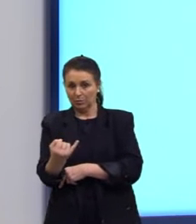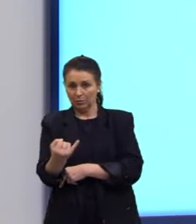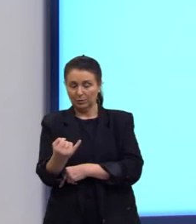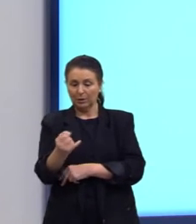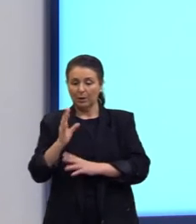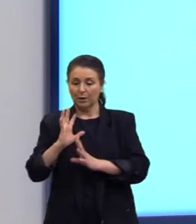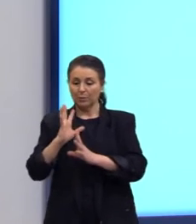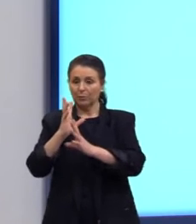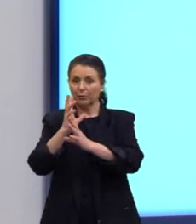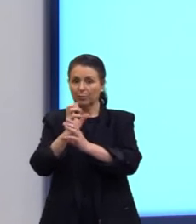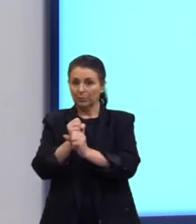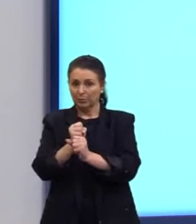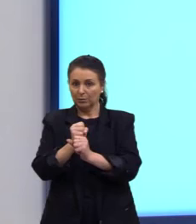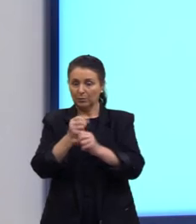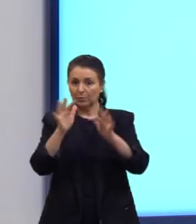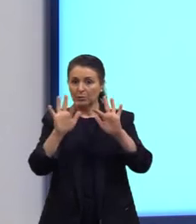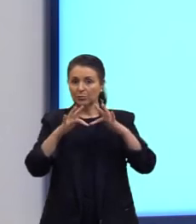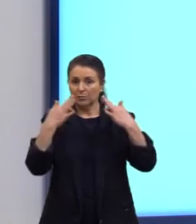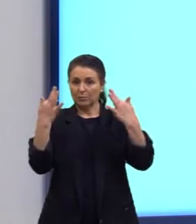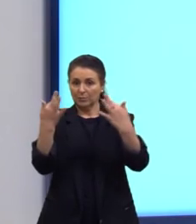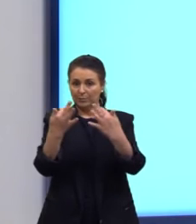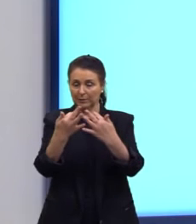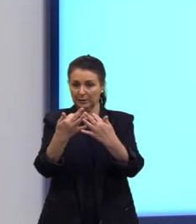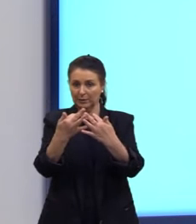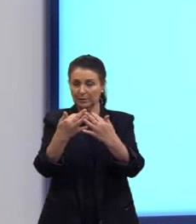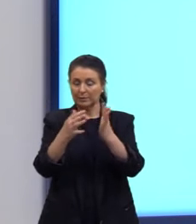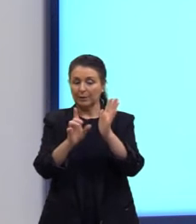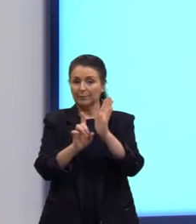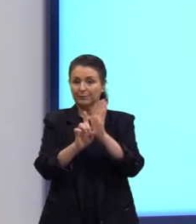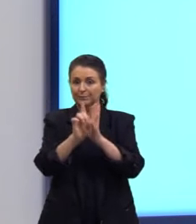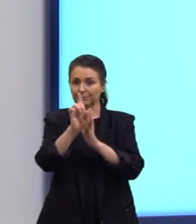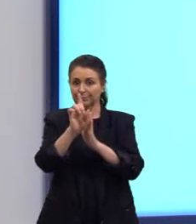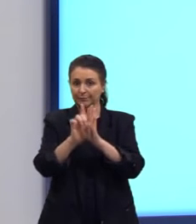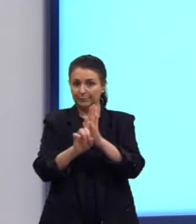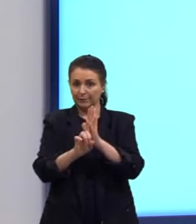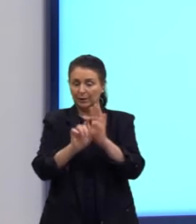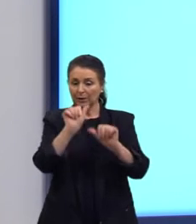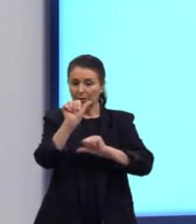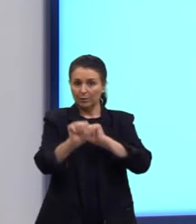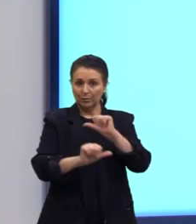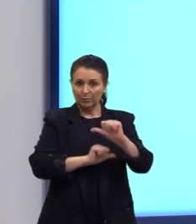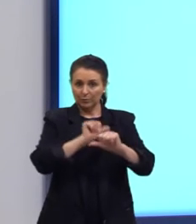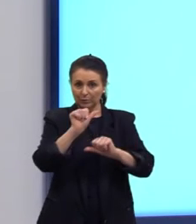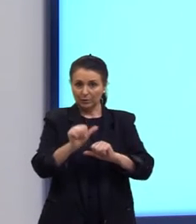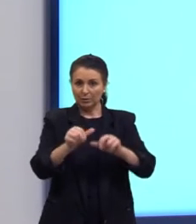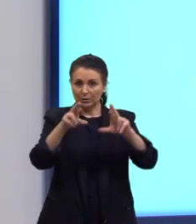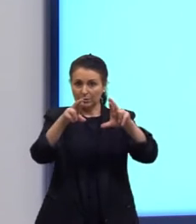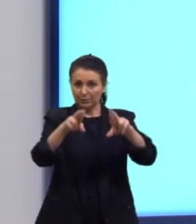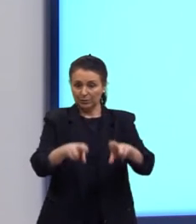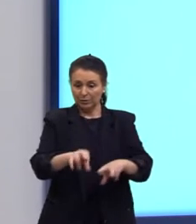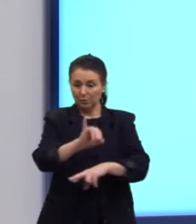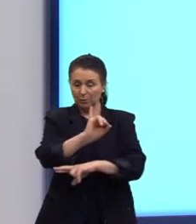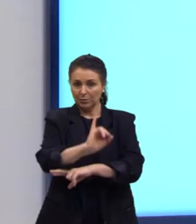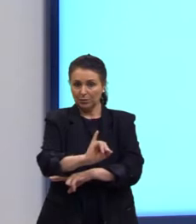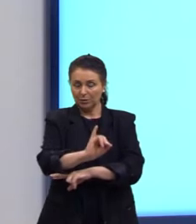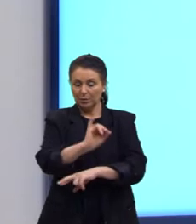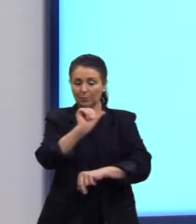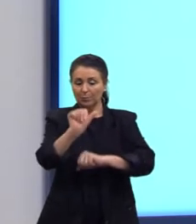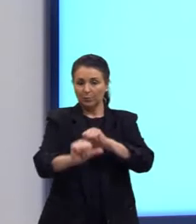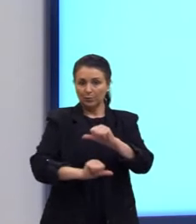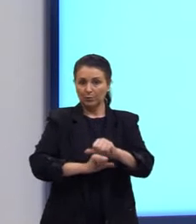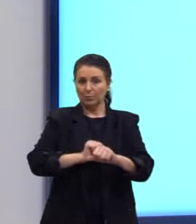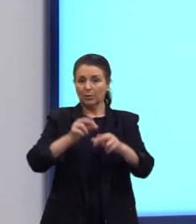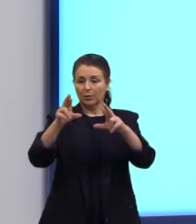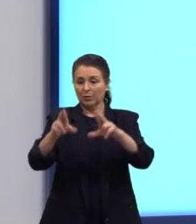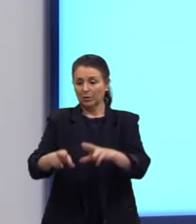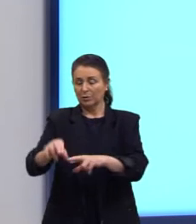total de famílias em dezena que se mudaram para a região e que se mudaram da região e para a região J